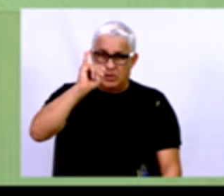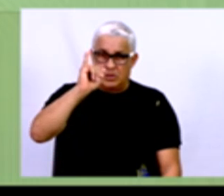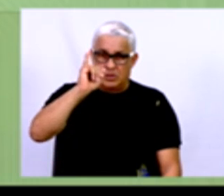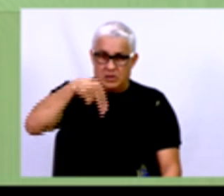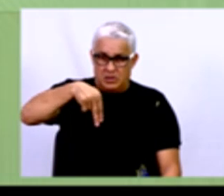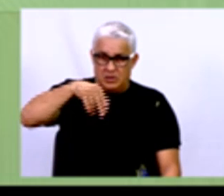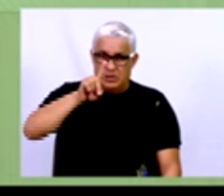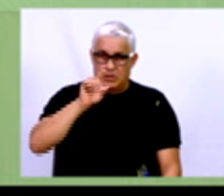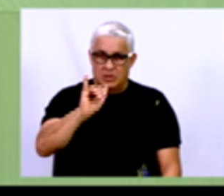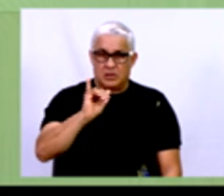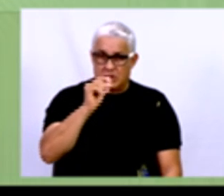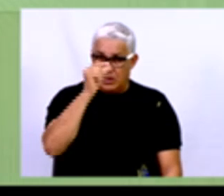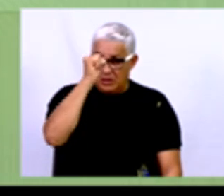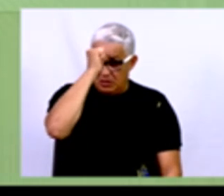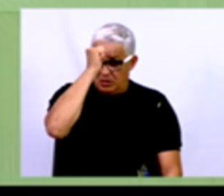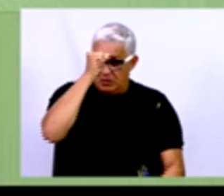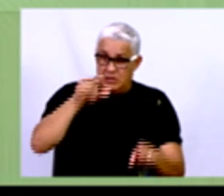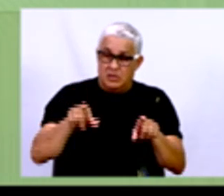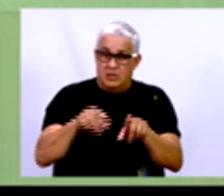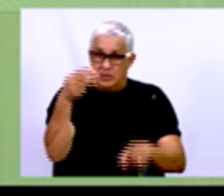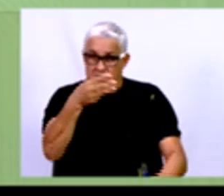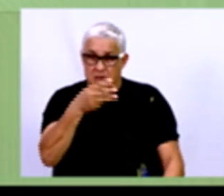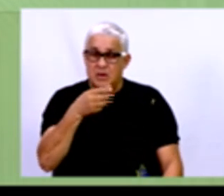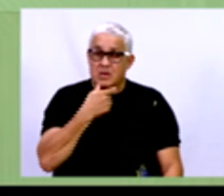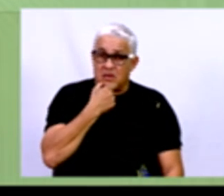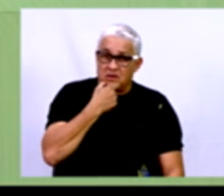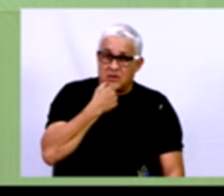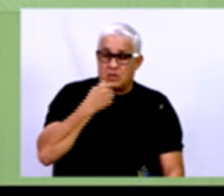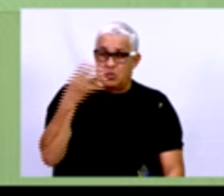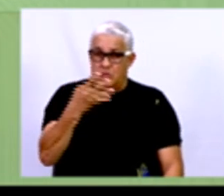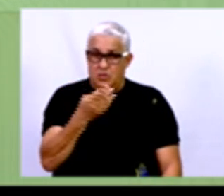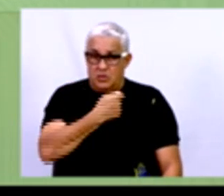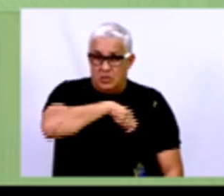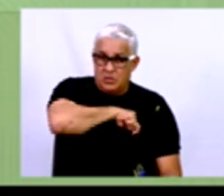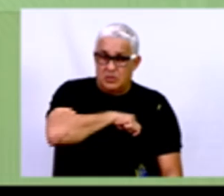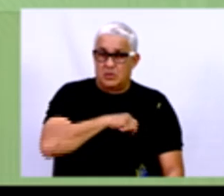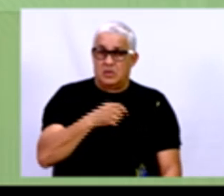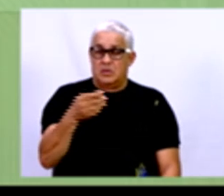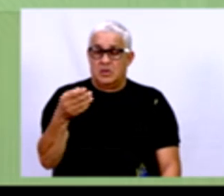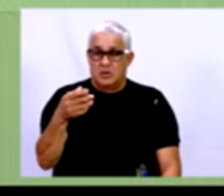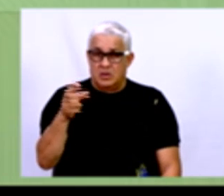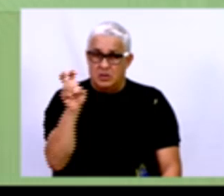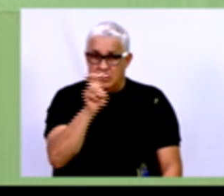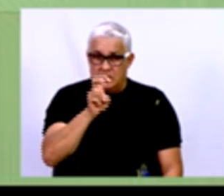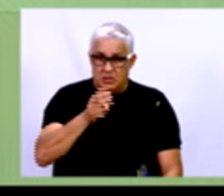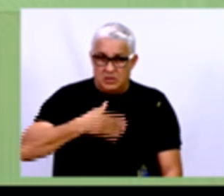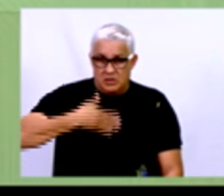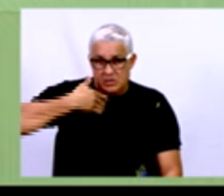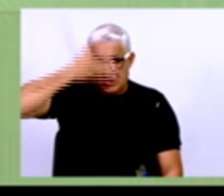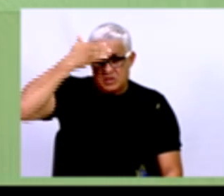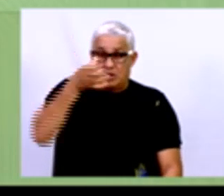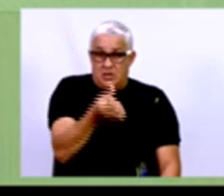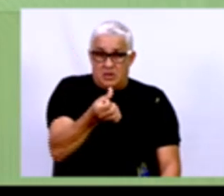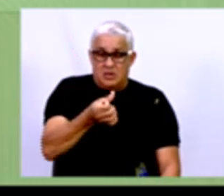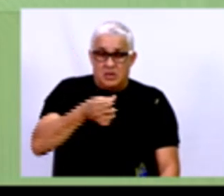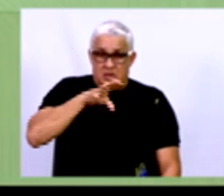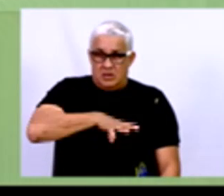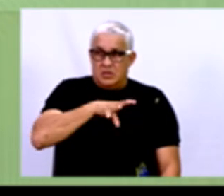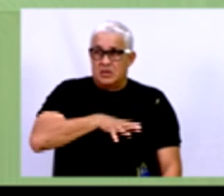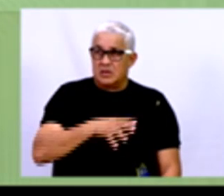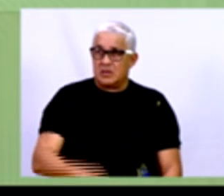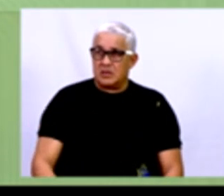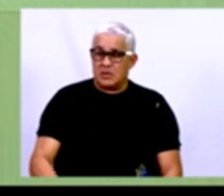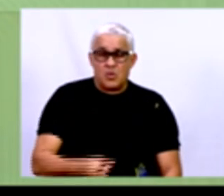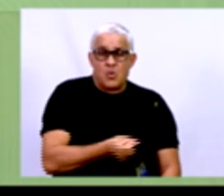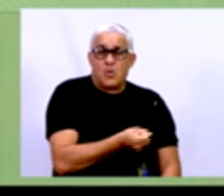Em terceiro, o inglês. Em quarto, o espanhol. Em quinto, o árabe. E em sexto, o português. Agora vamos ver